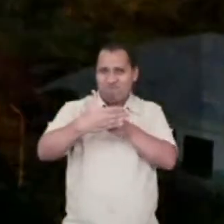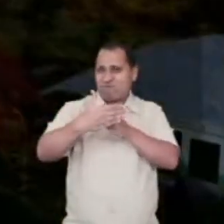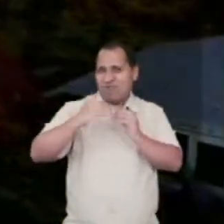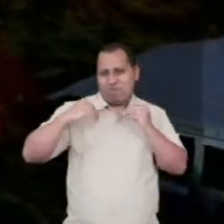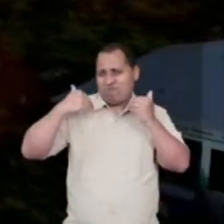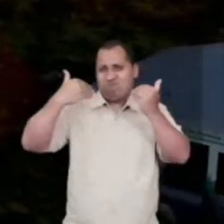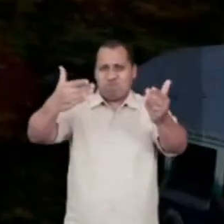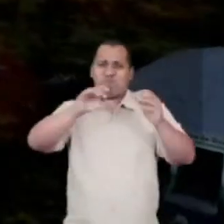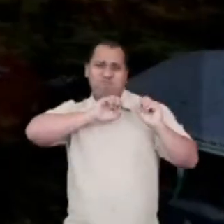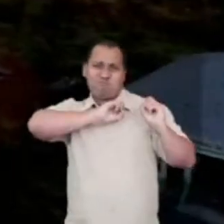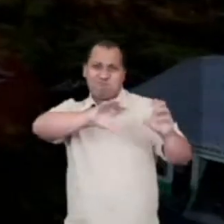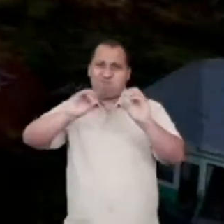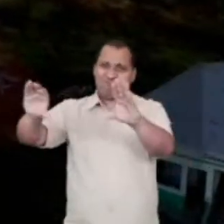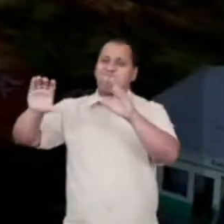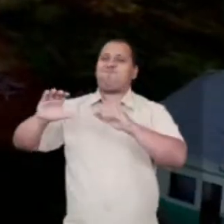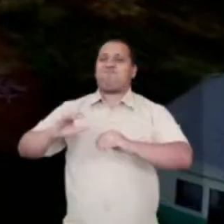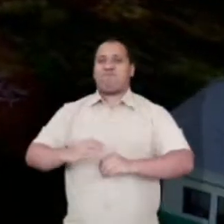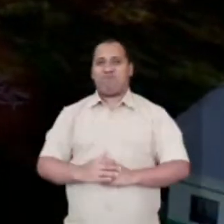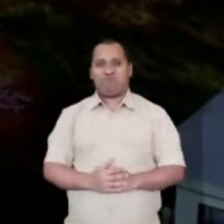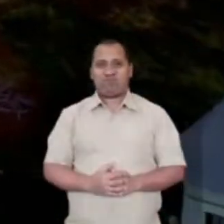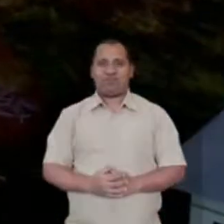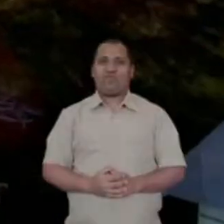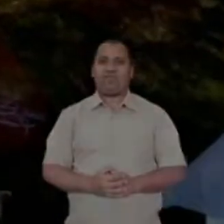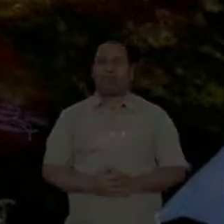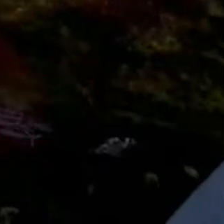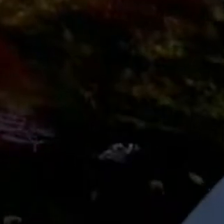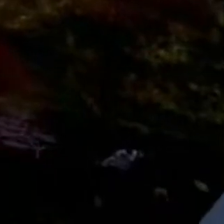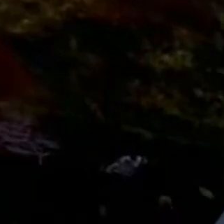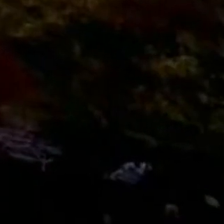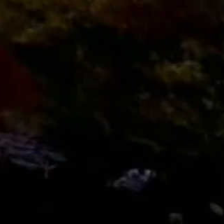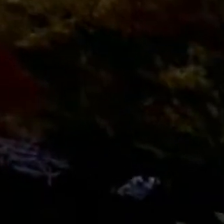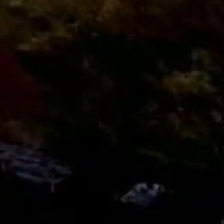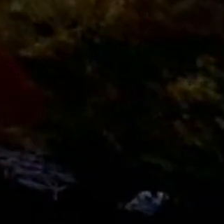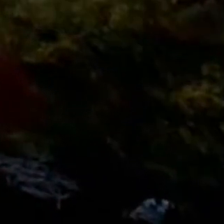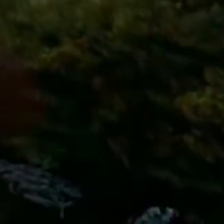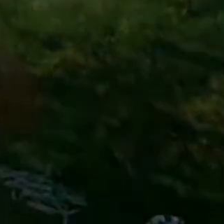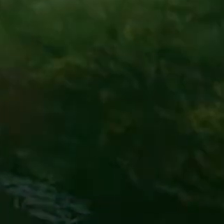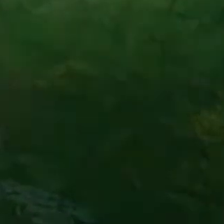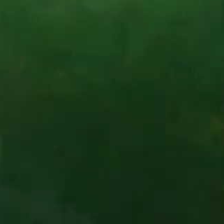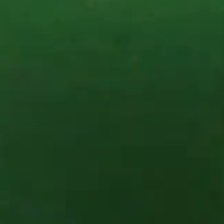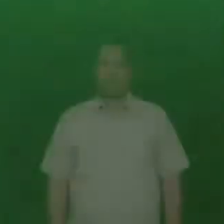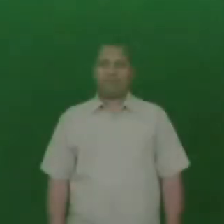ultrapassa limites e vai além das fronteiras.